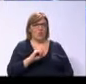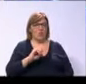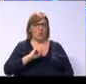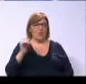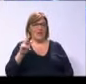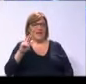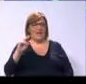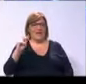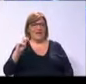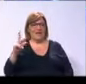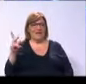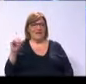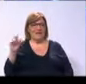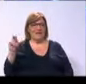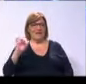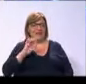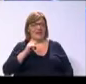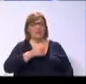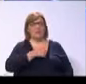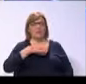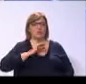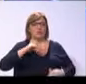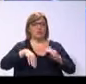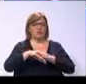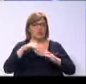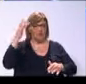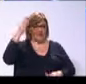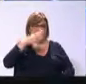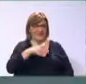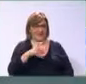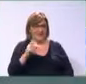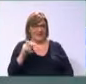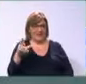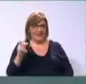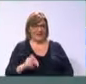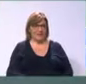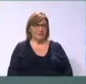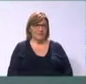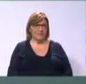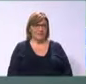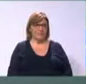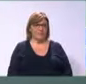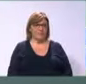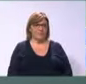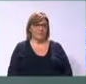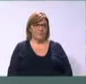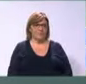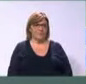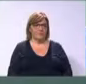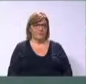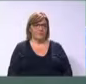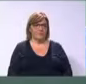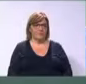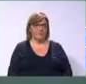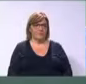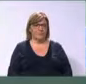haver é nesse caso quem já o empresário do jogador do santa clara a velha que eu só como